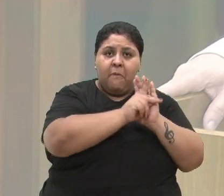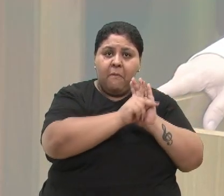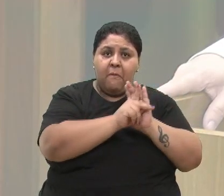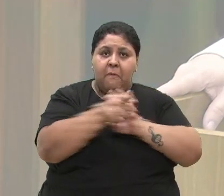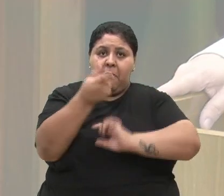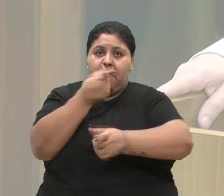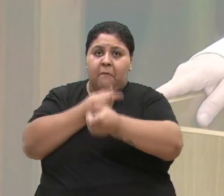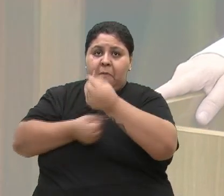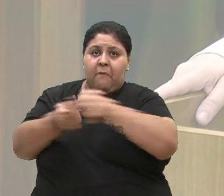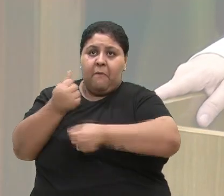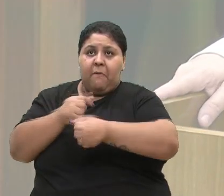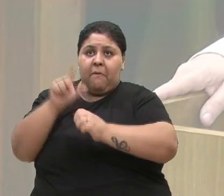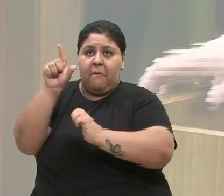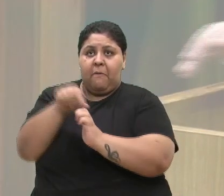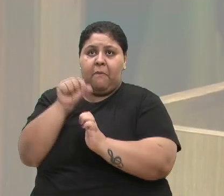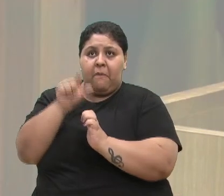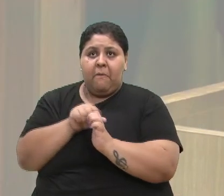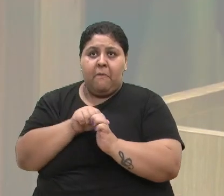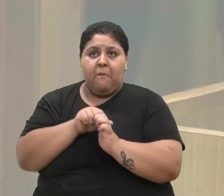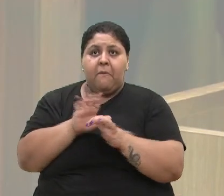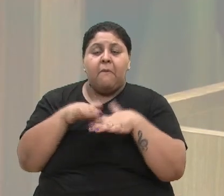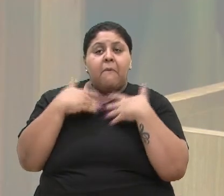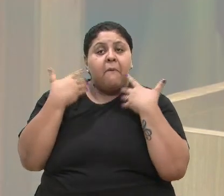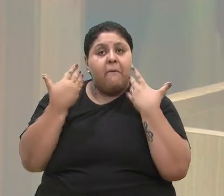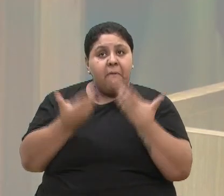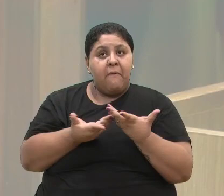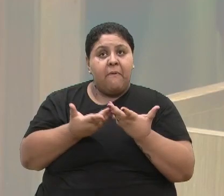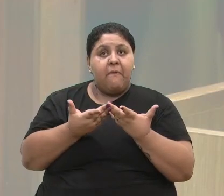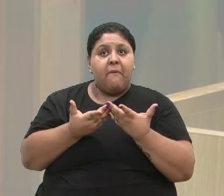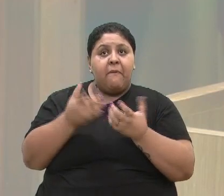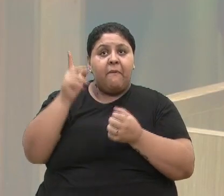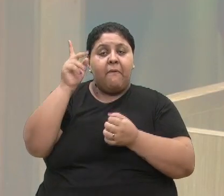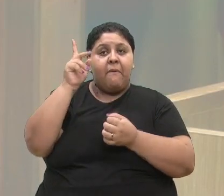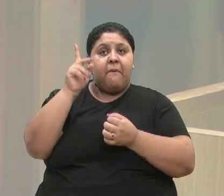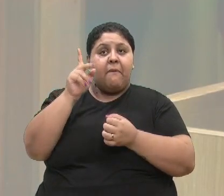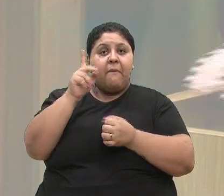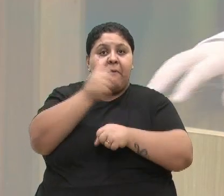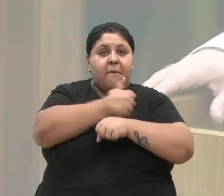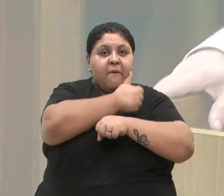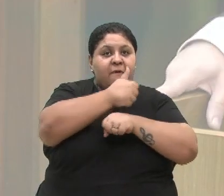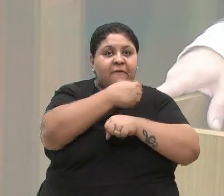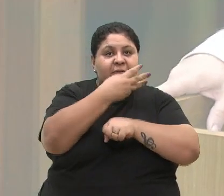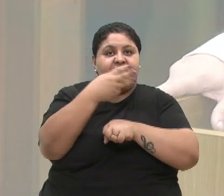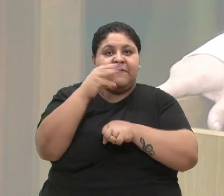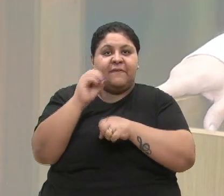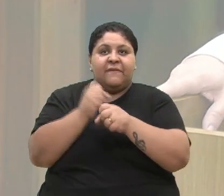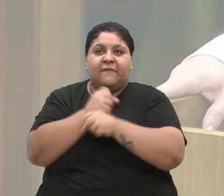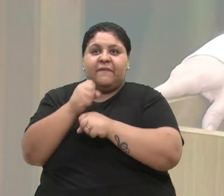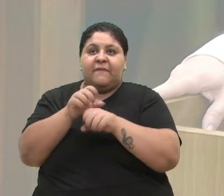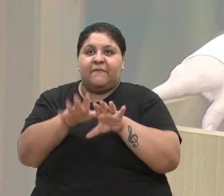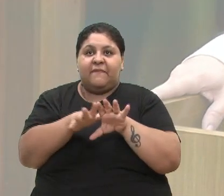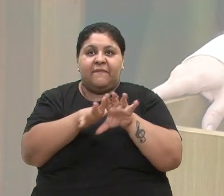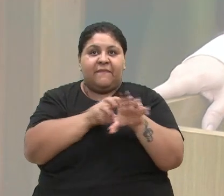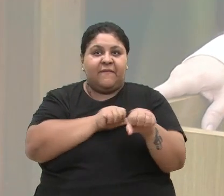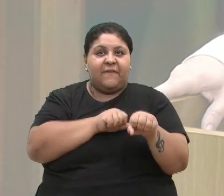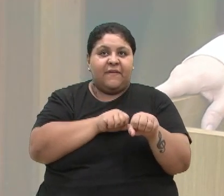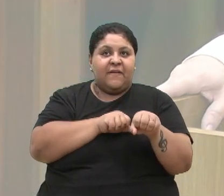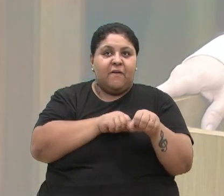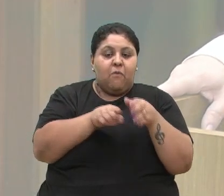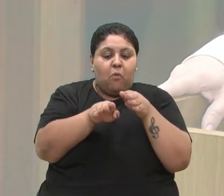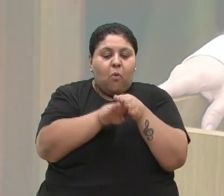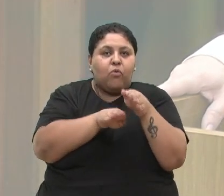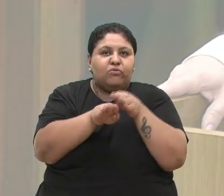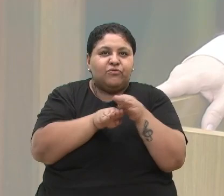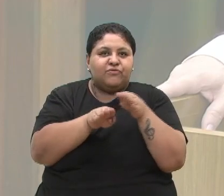finanças econômicas empresariais. Pois bem, essa foi minha profissão durante 30 anos. E ali formou-se um consultor.